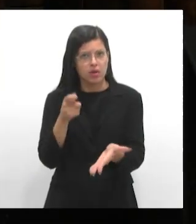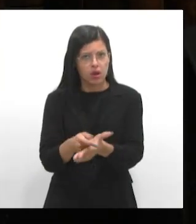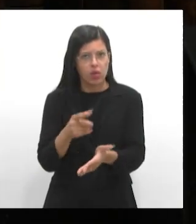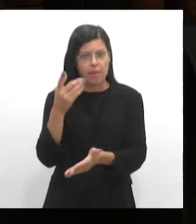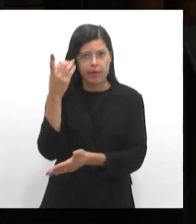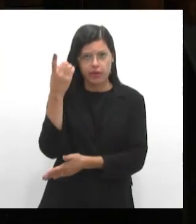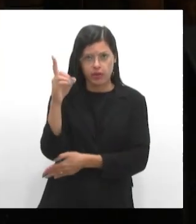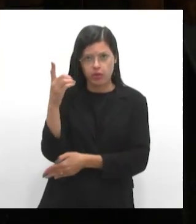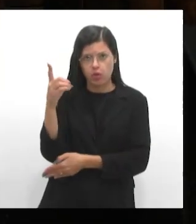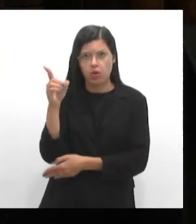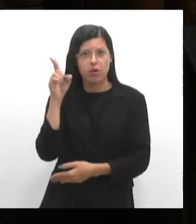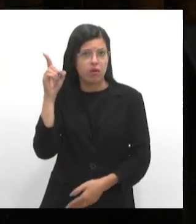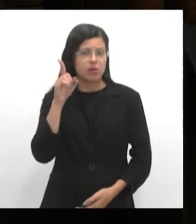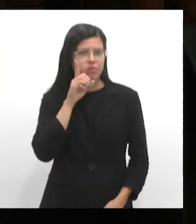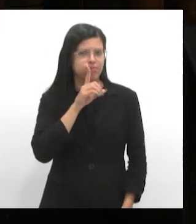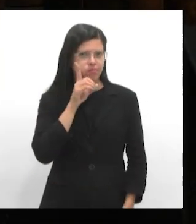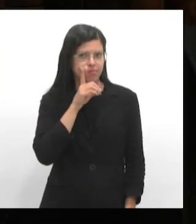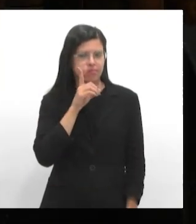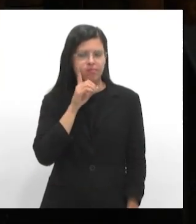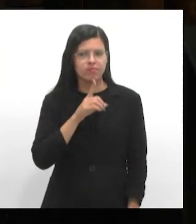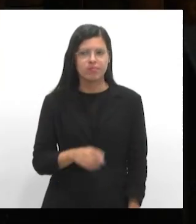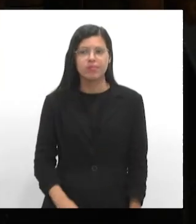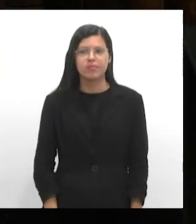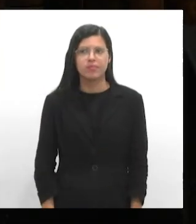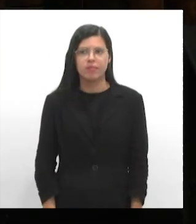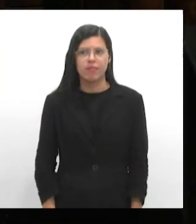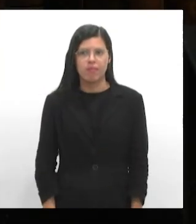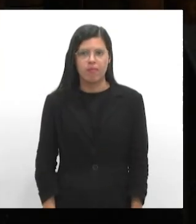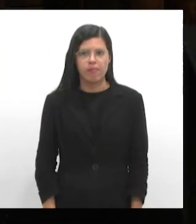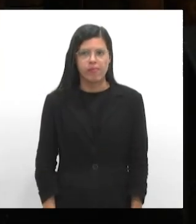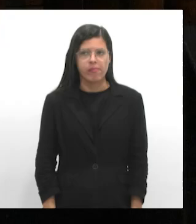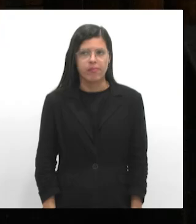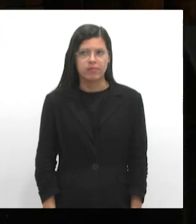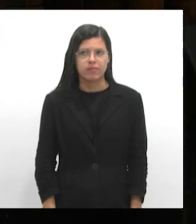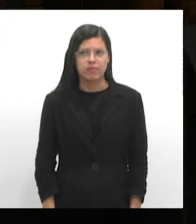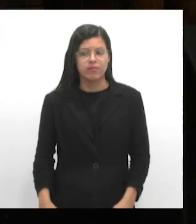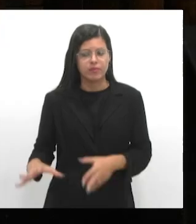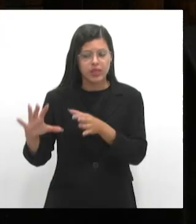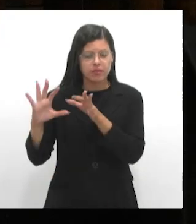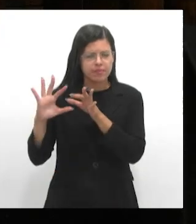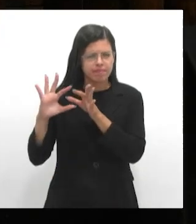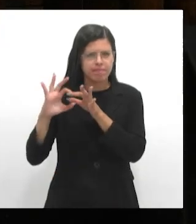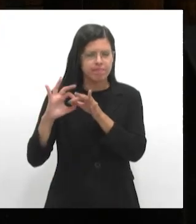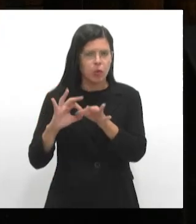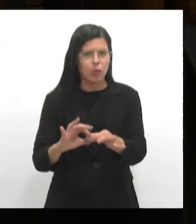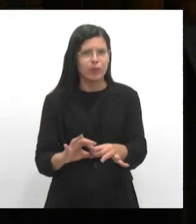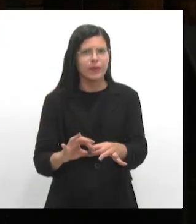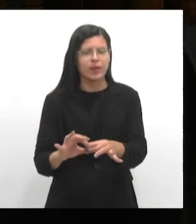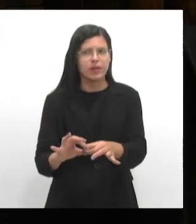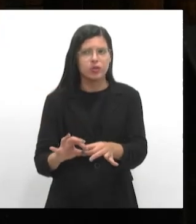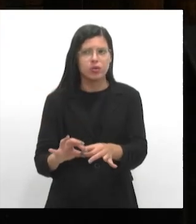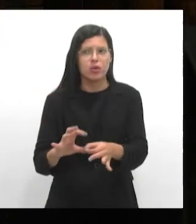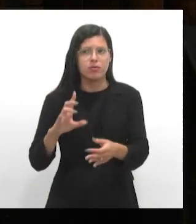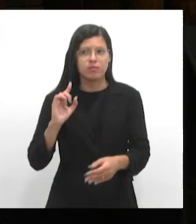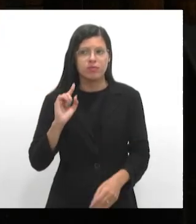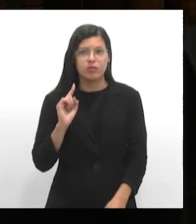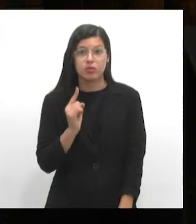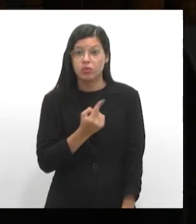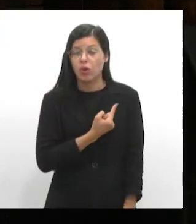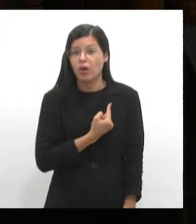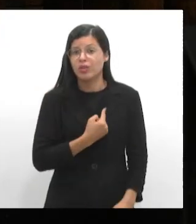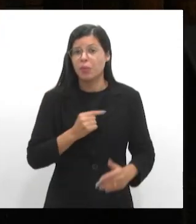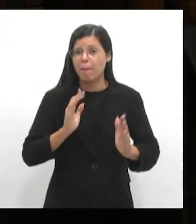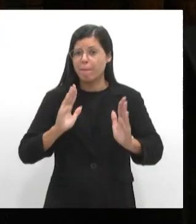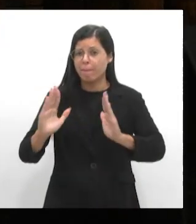dólar nos Estados Unidos. Então, dentro deste complexo, nós ainda estamos em regime